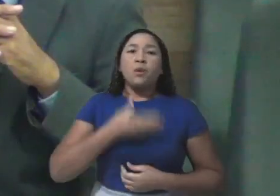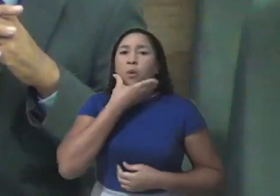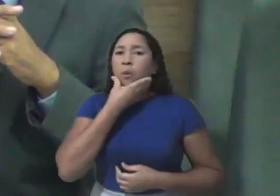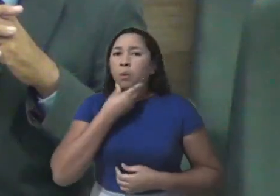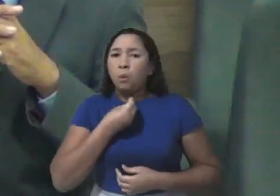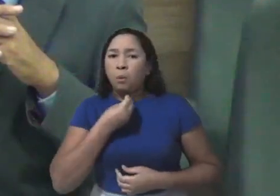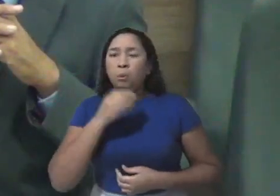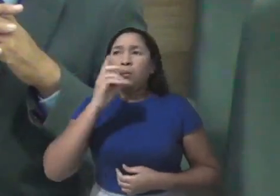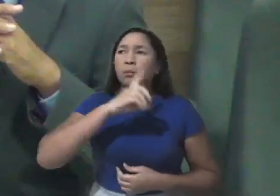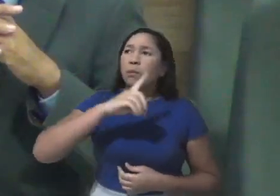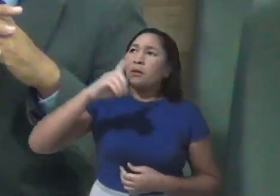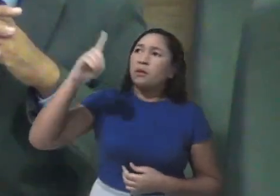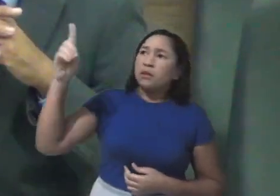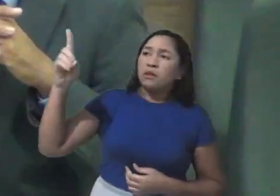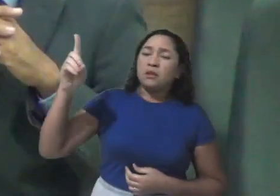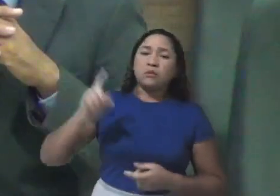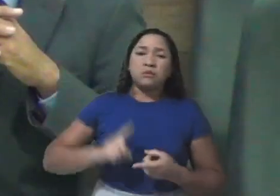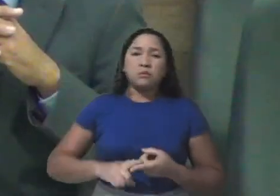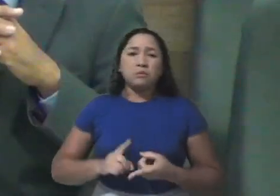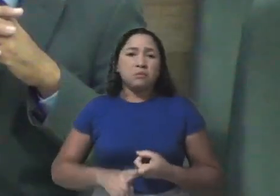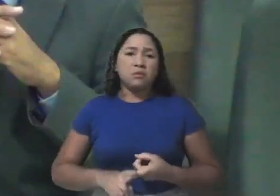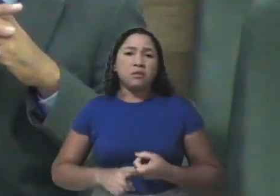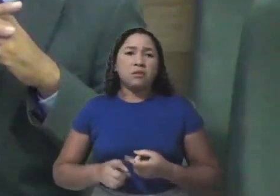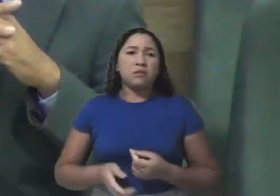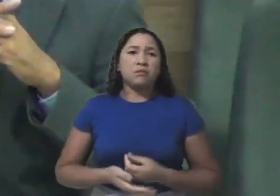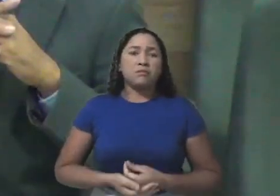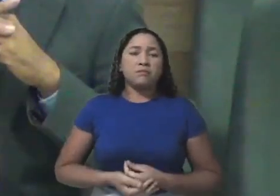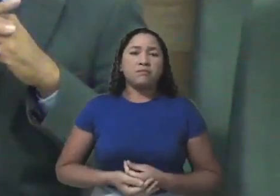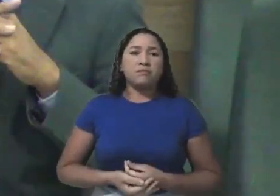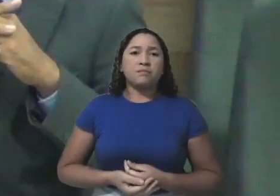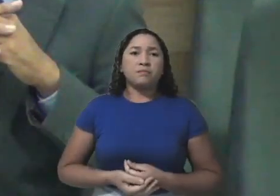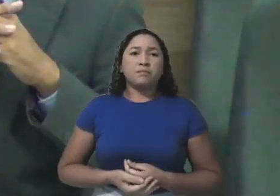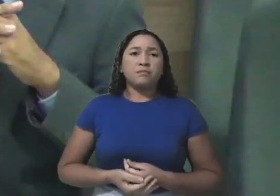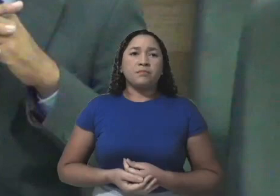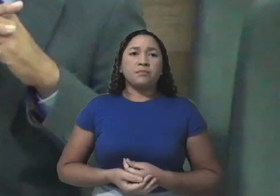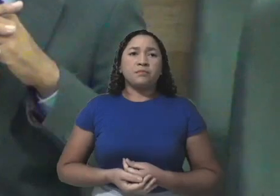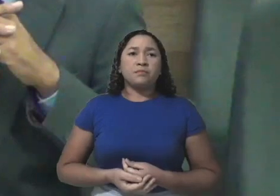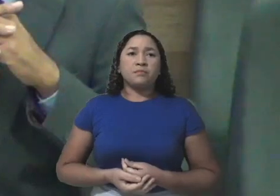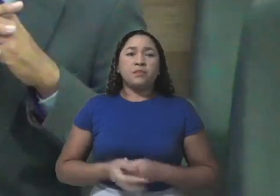muito superadas pela cristandade, já solidificadas.